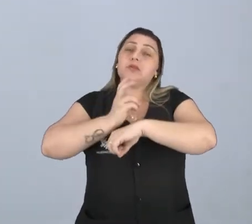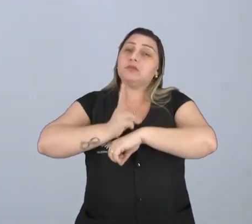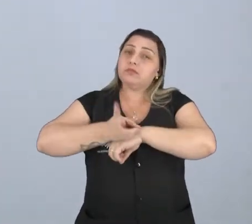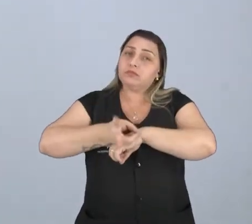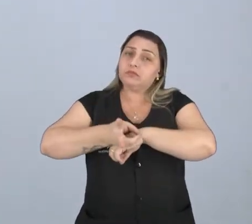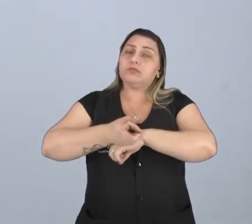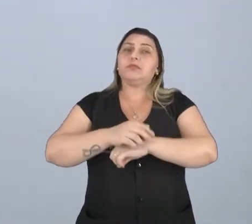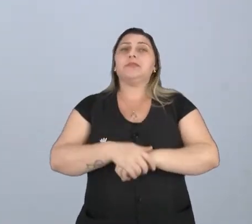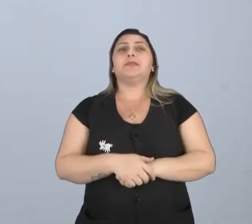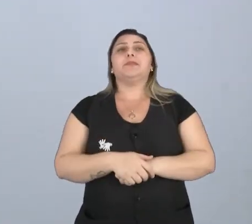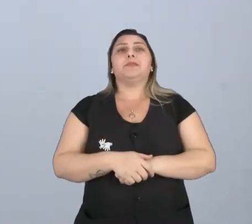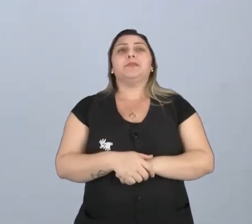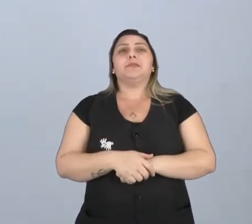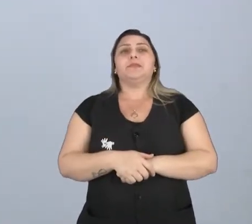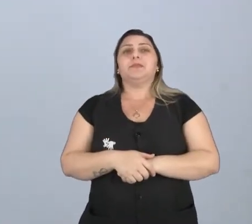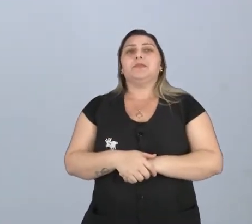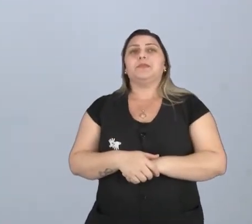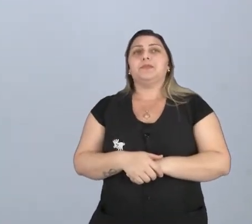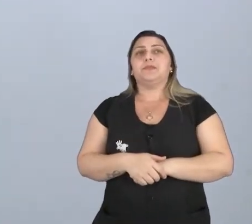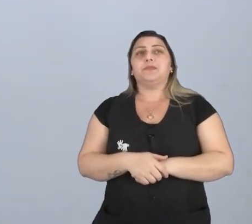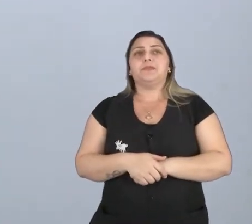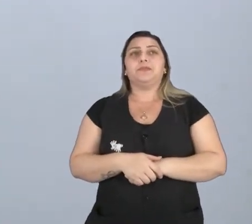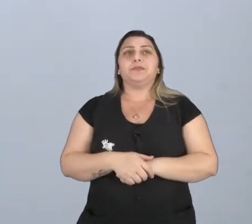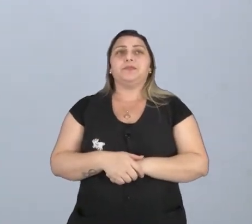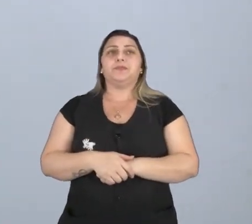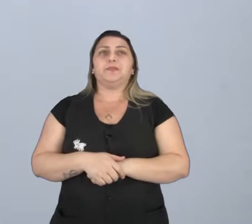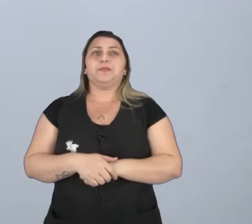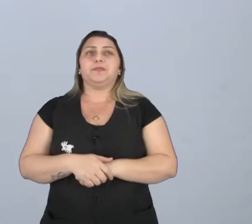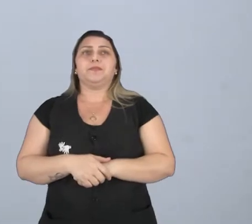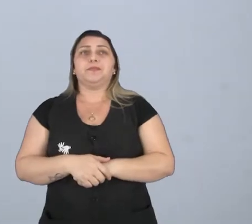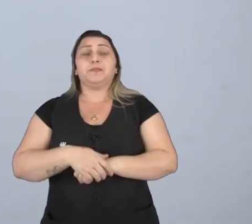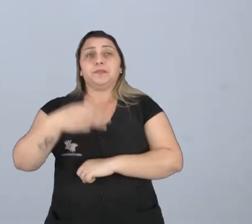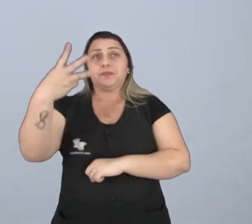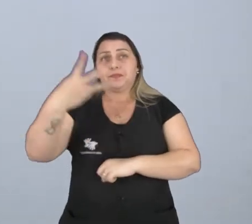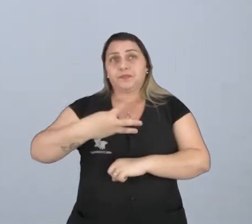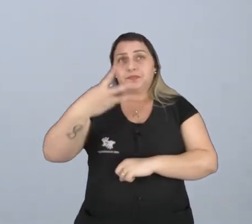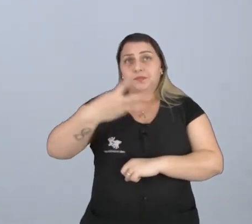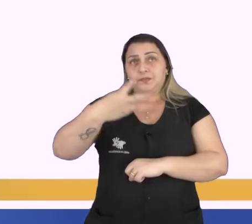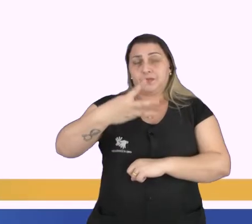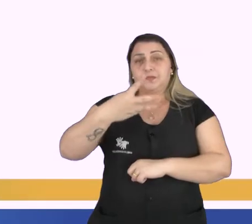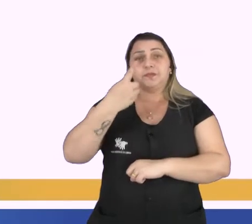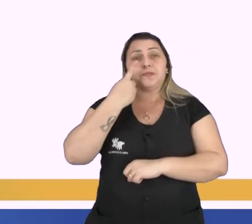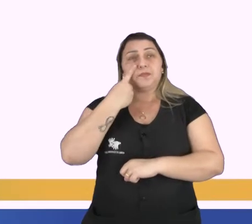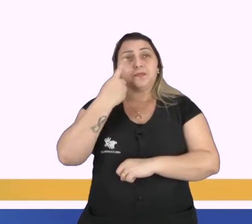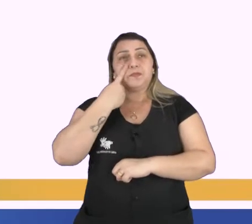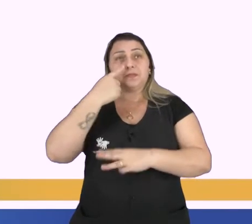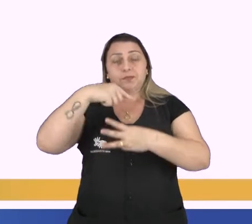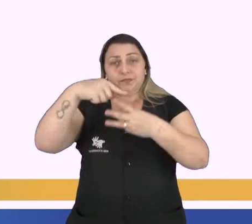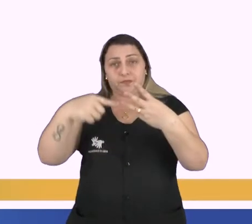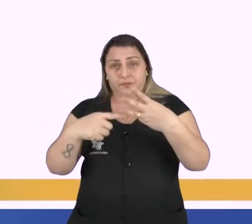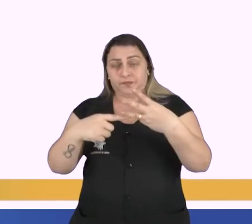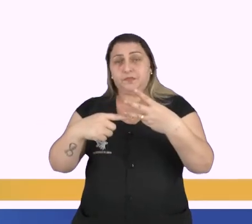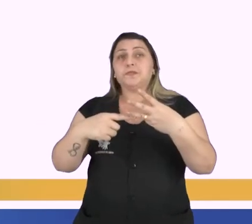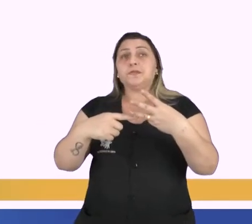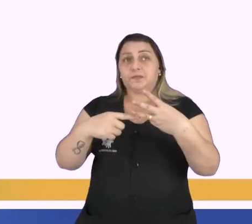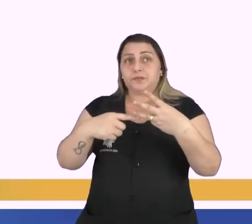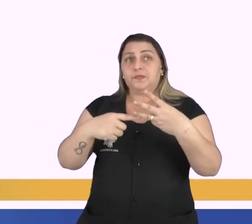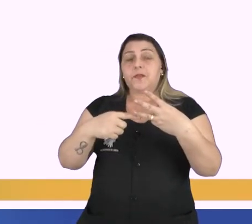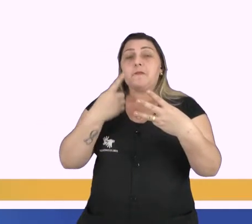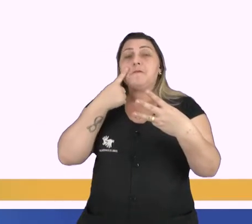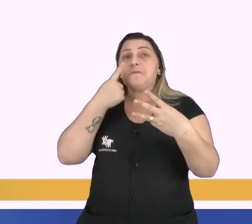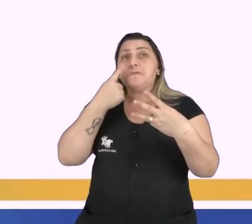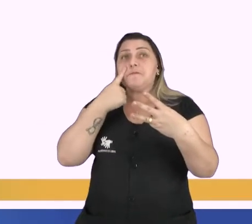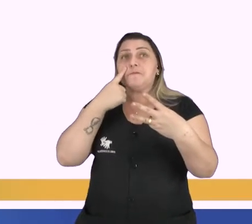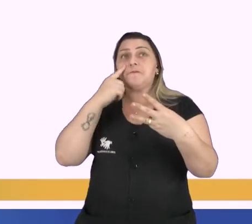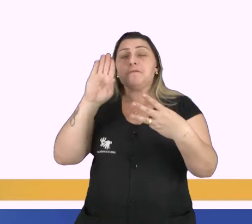bom? Vamos lá para a próxima questão. A questão 3, eu tenho 3 assertivas e peço que vocês classifiquem